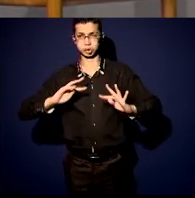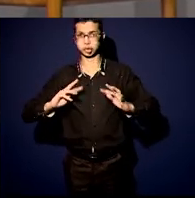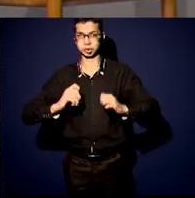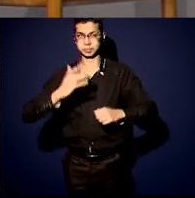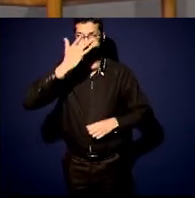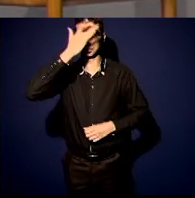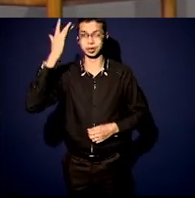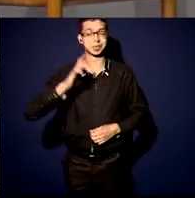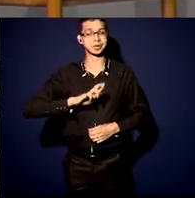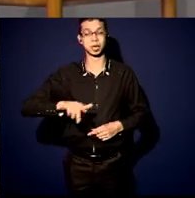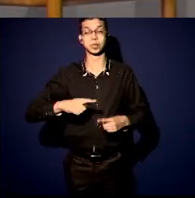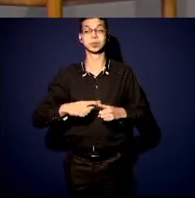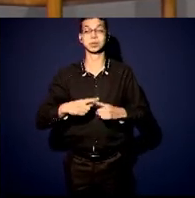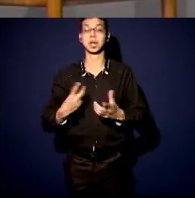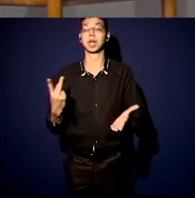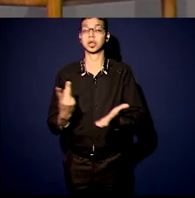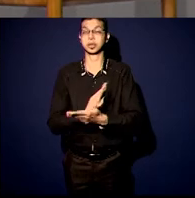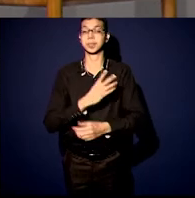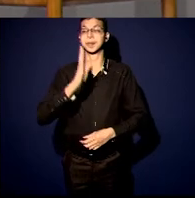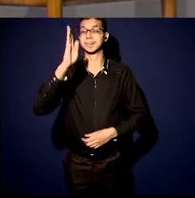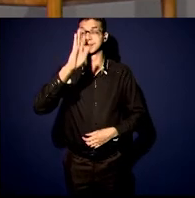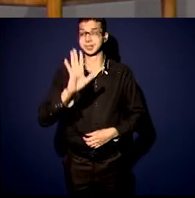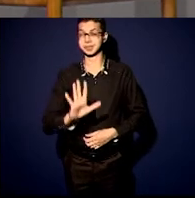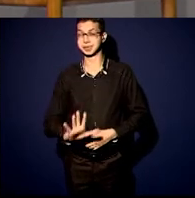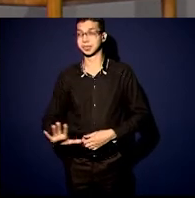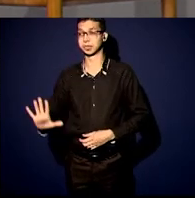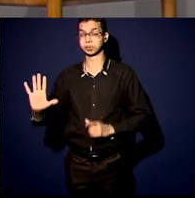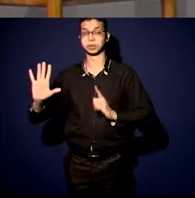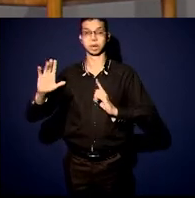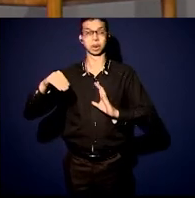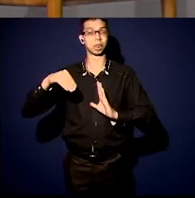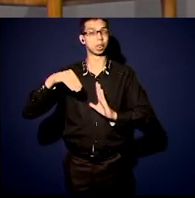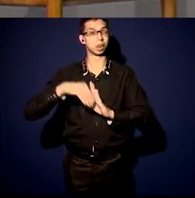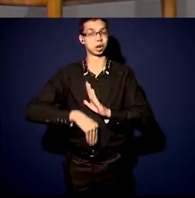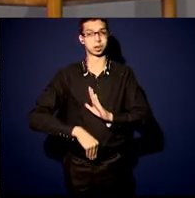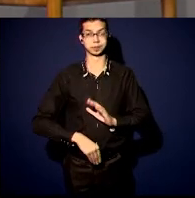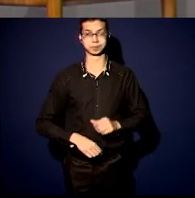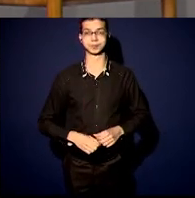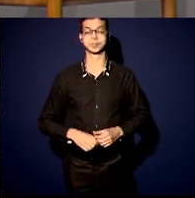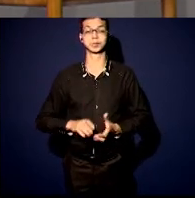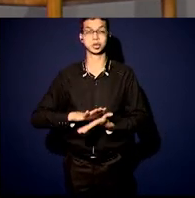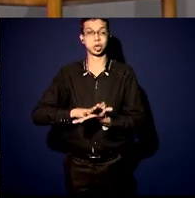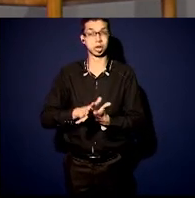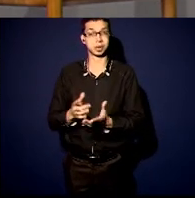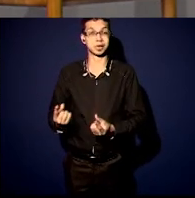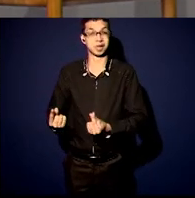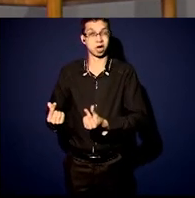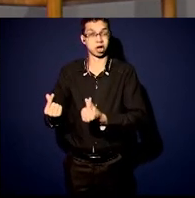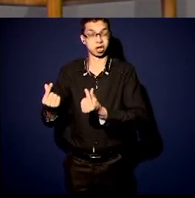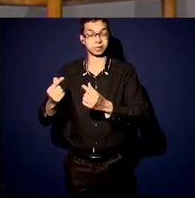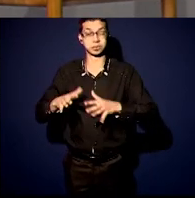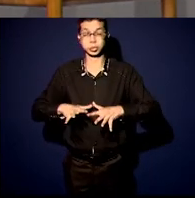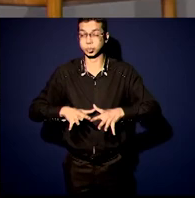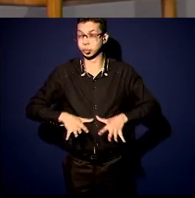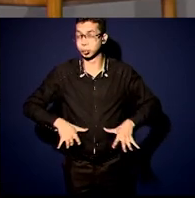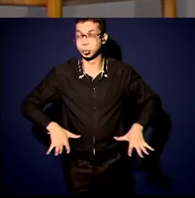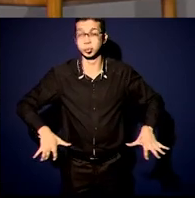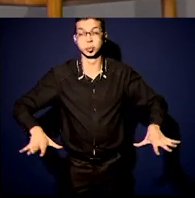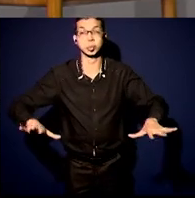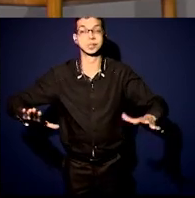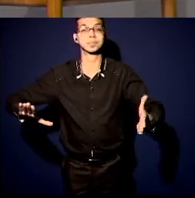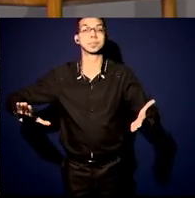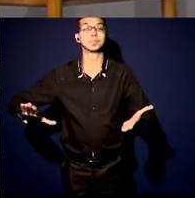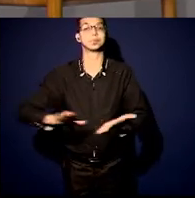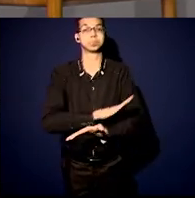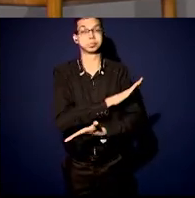resultou no desastre institucional brasileiro que foi a destruição de setores econômicos inteiros inclusive Então nós não podemos